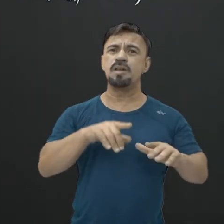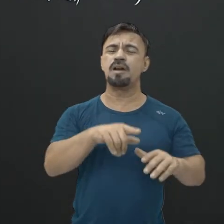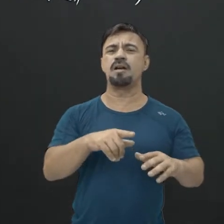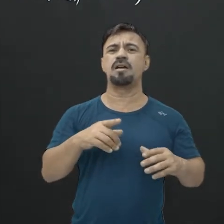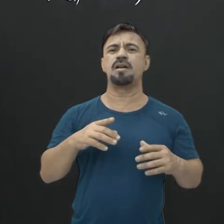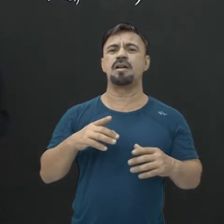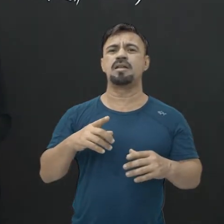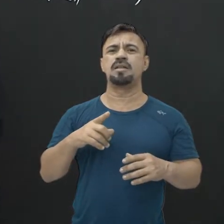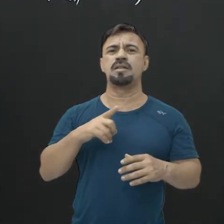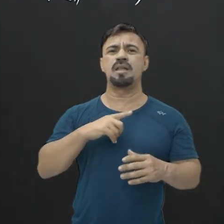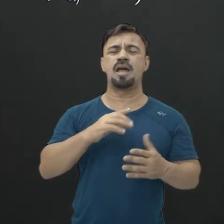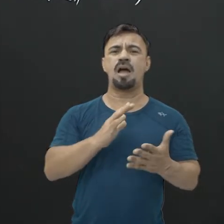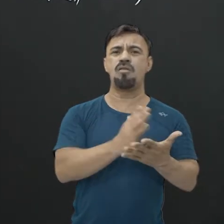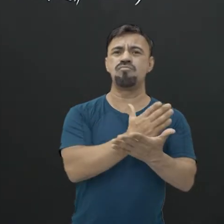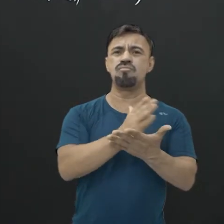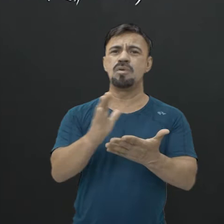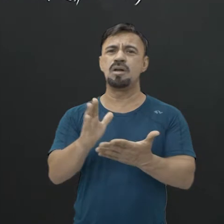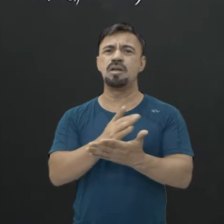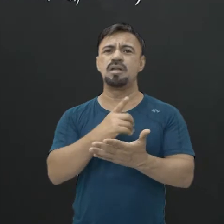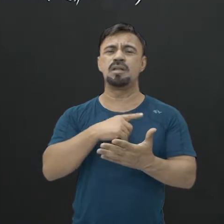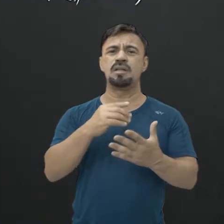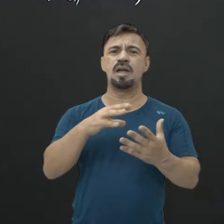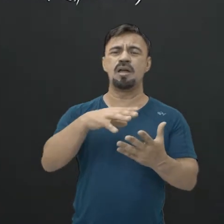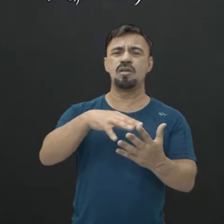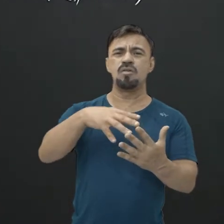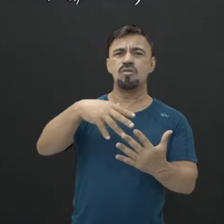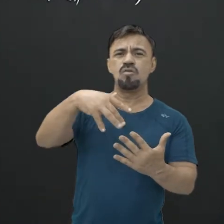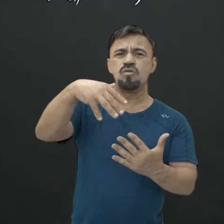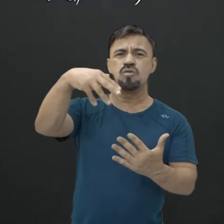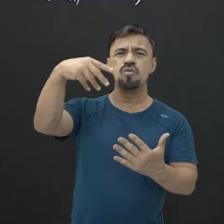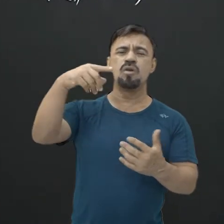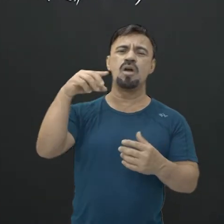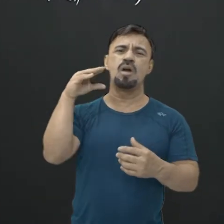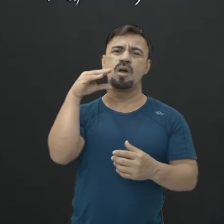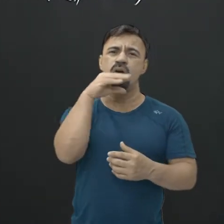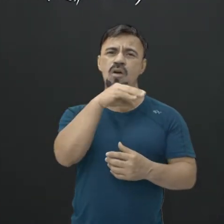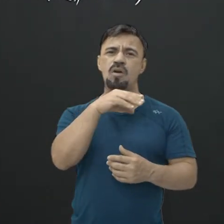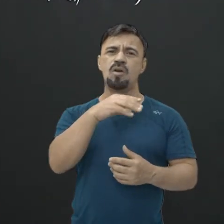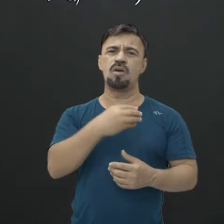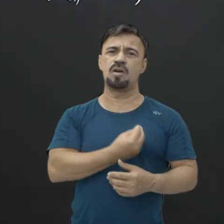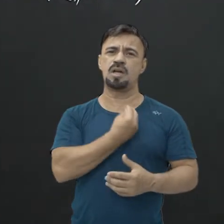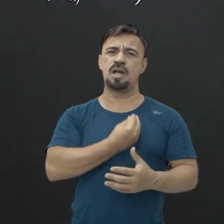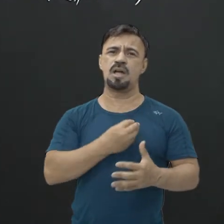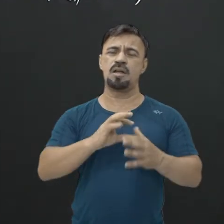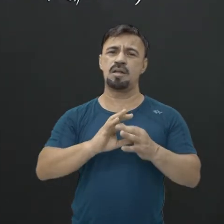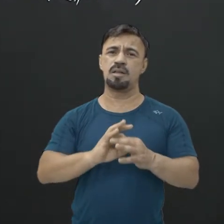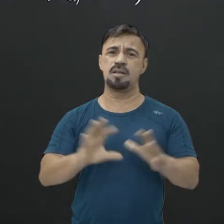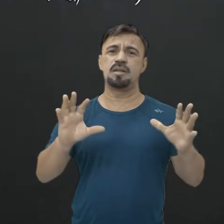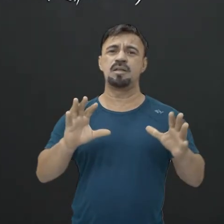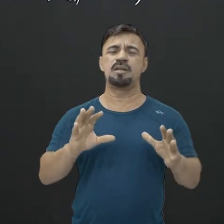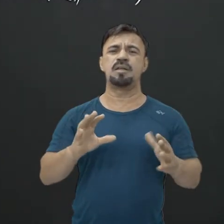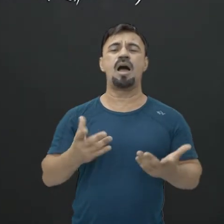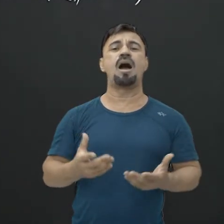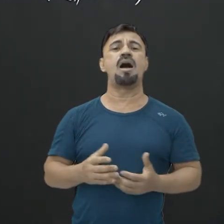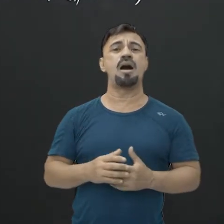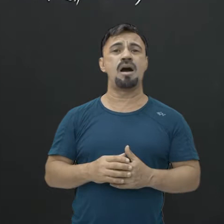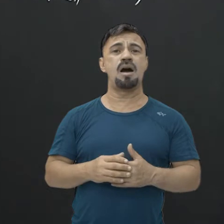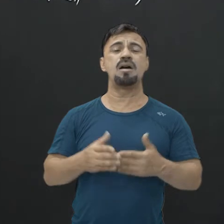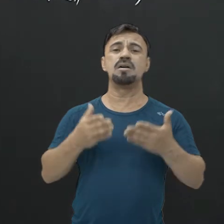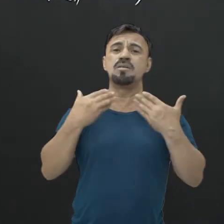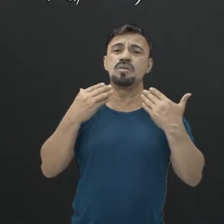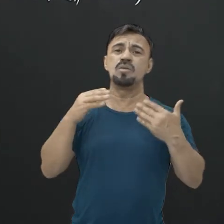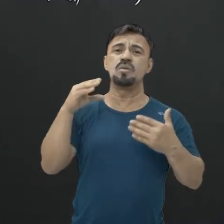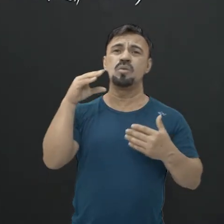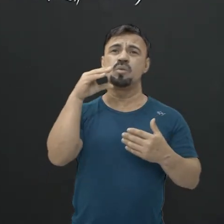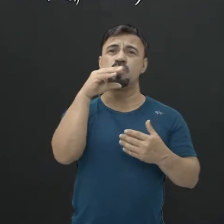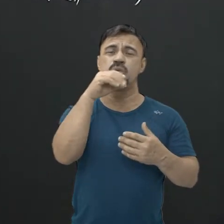é dissipado? Parte é dissipado. Mas vai reter e vai permitir a vida como ela é. Então, quando eu falo de estufa, você imagina, ah, então, tem uma